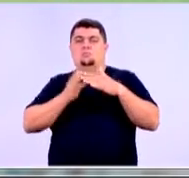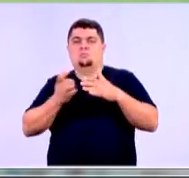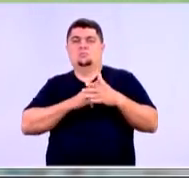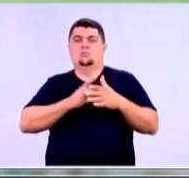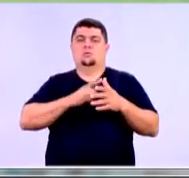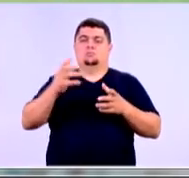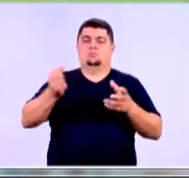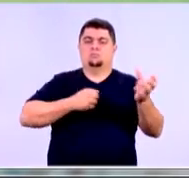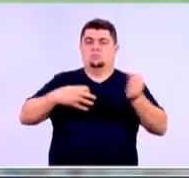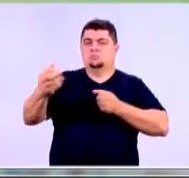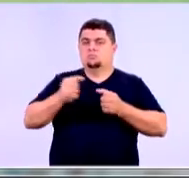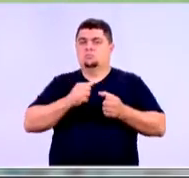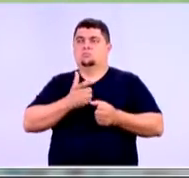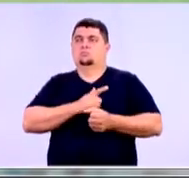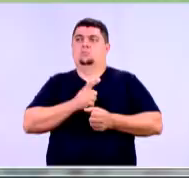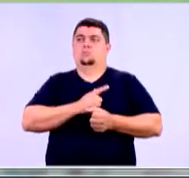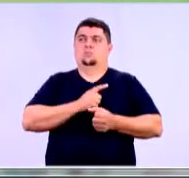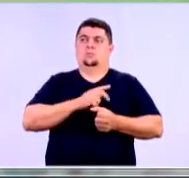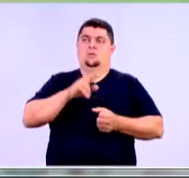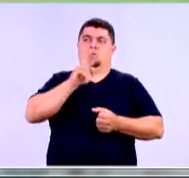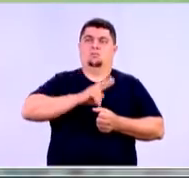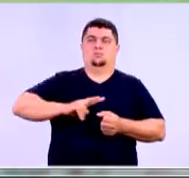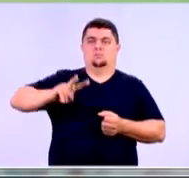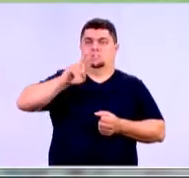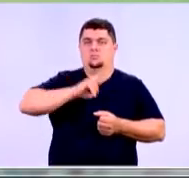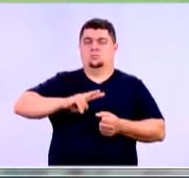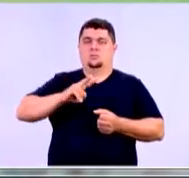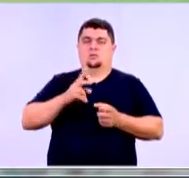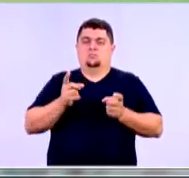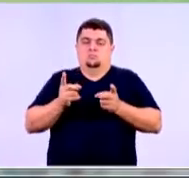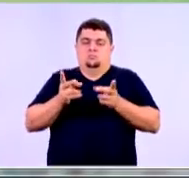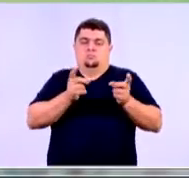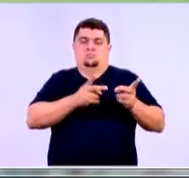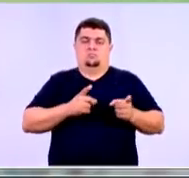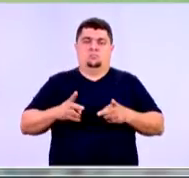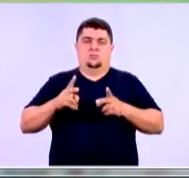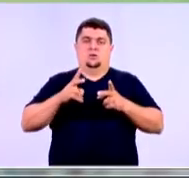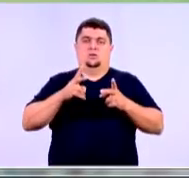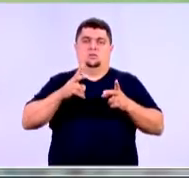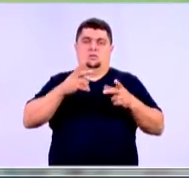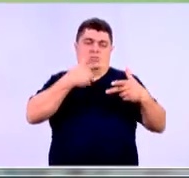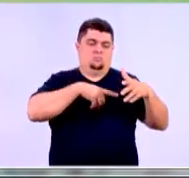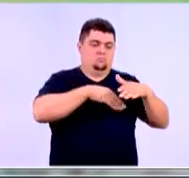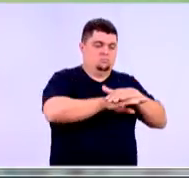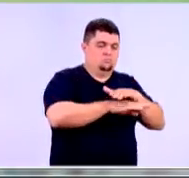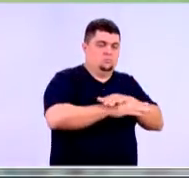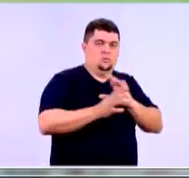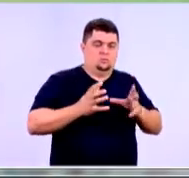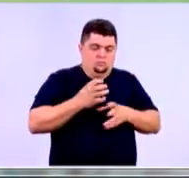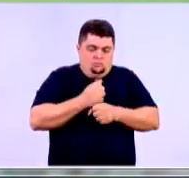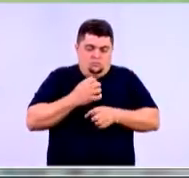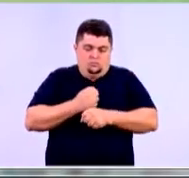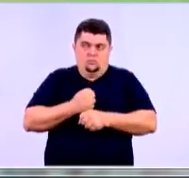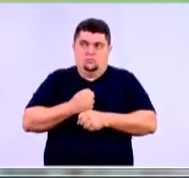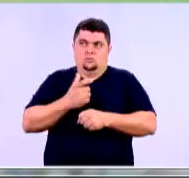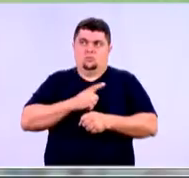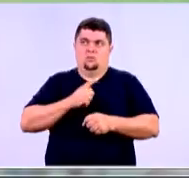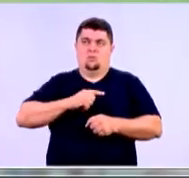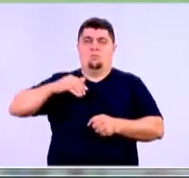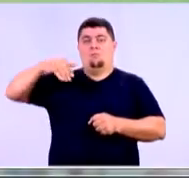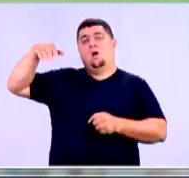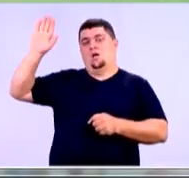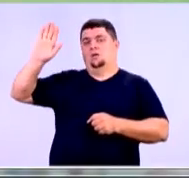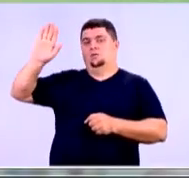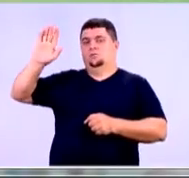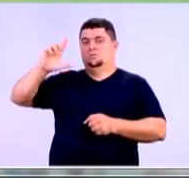contas a receber, o valor de clientes, os estoques, a soma disso está maior